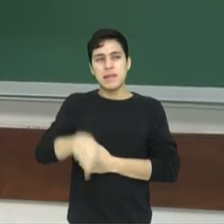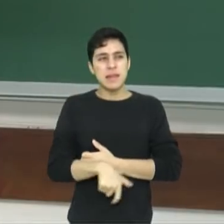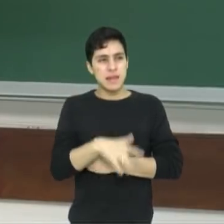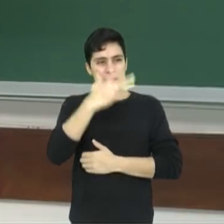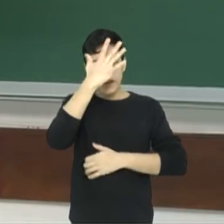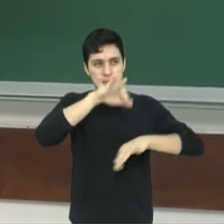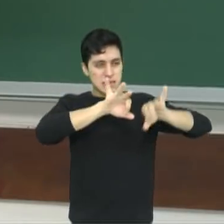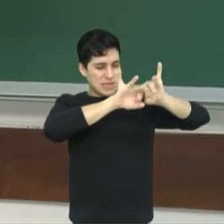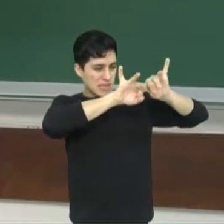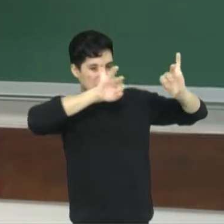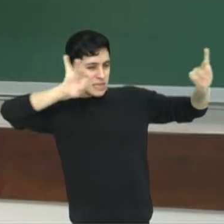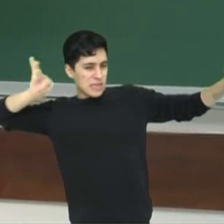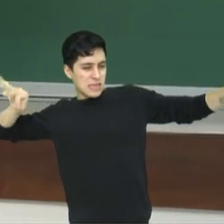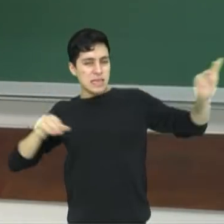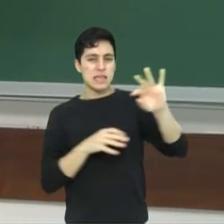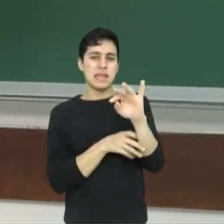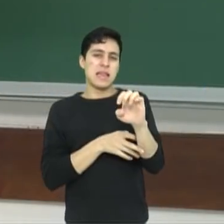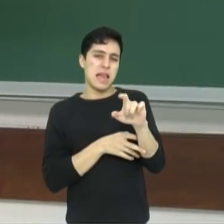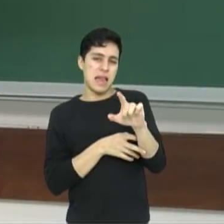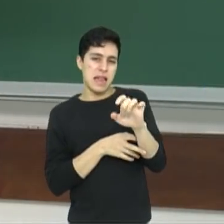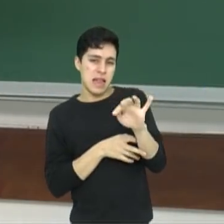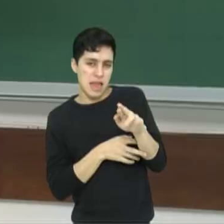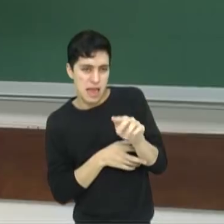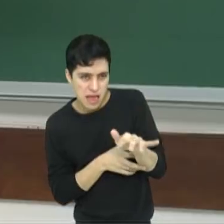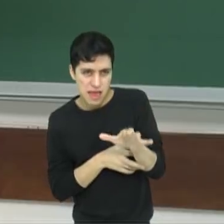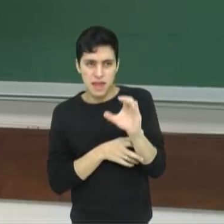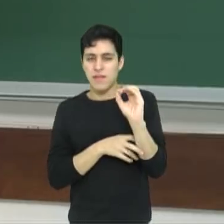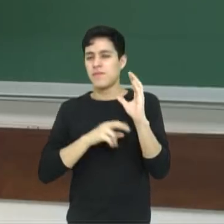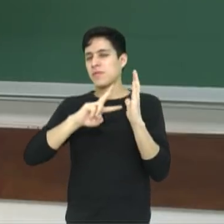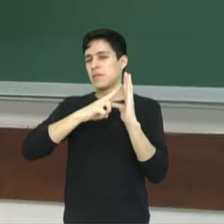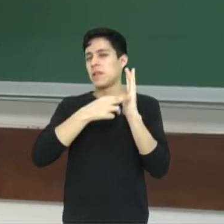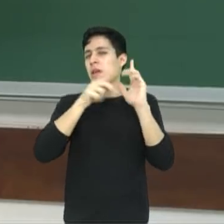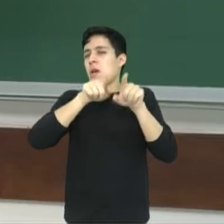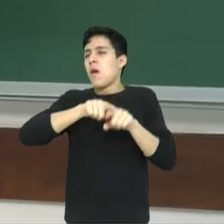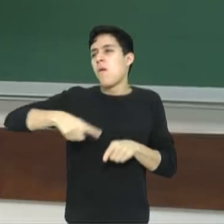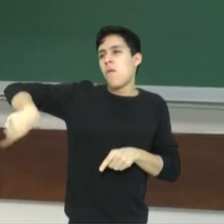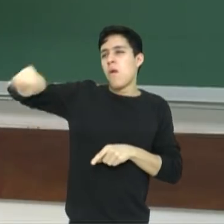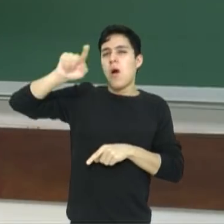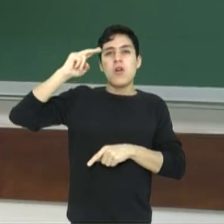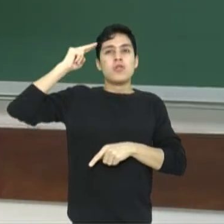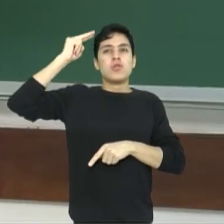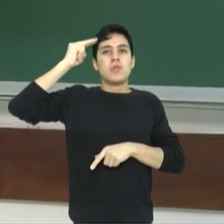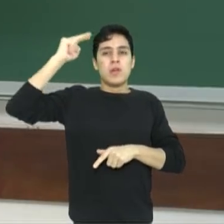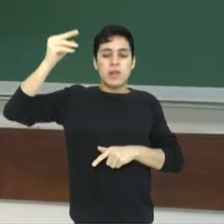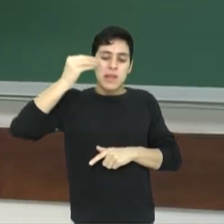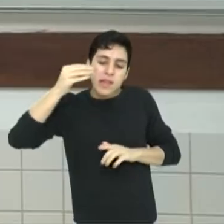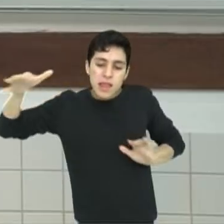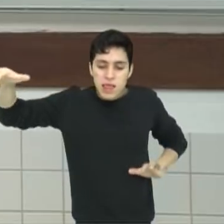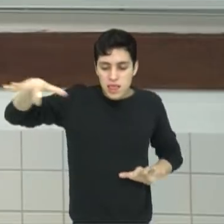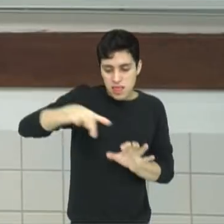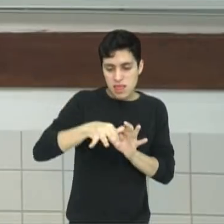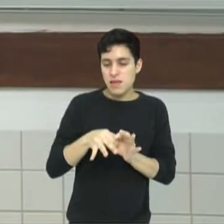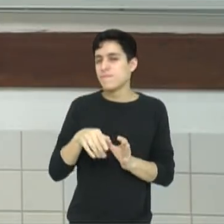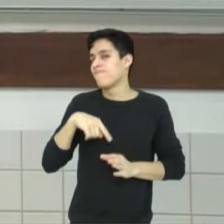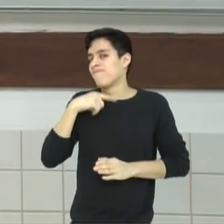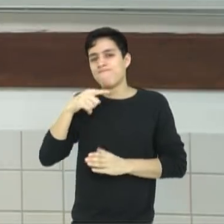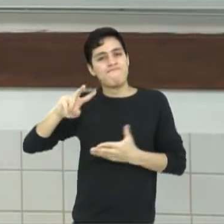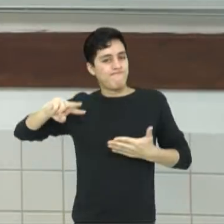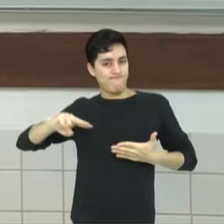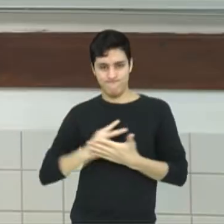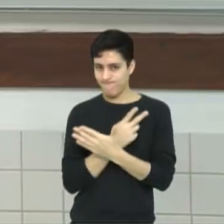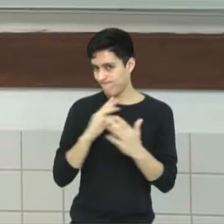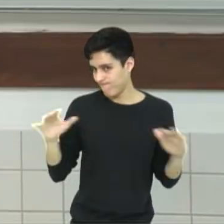pode ser um telégrafo, ele representando também esse sonho dos colonizadores de ligar as ferrovias. Não chegou a